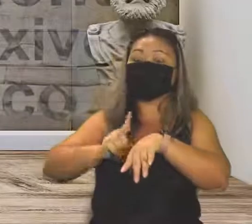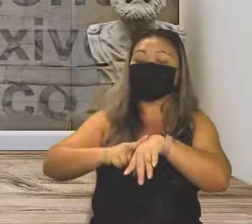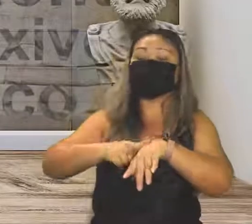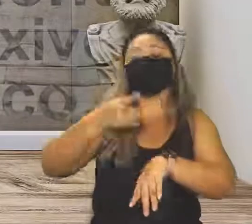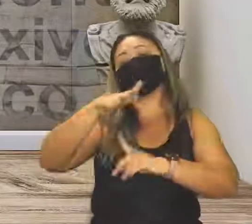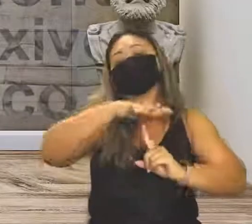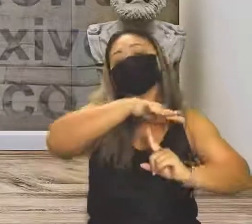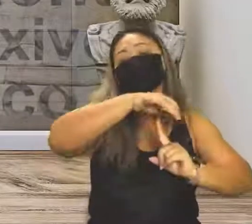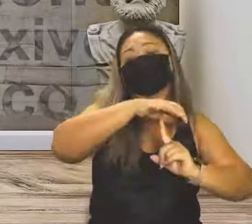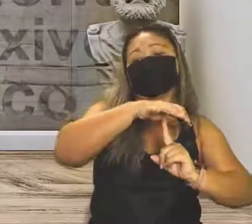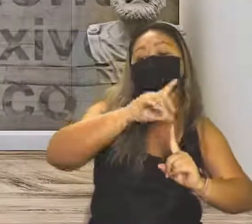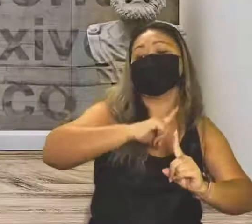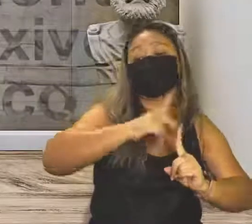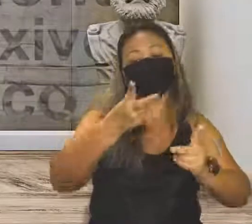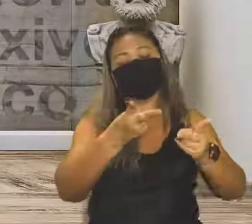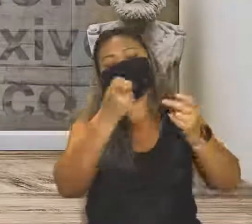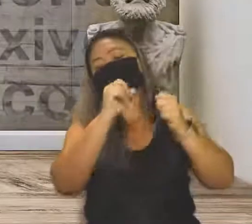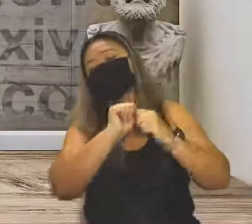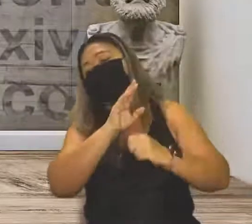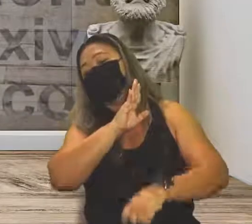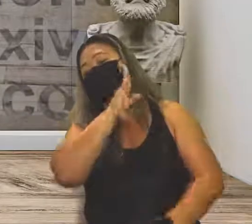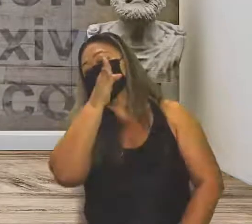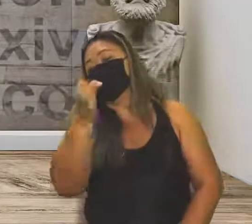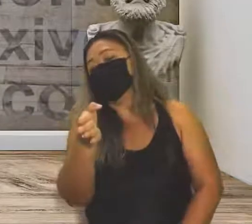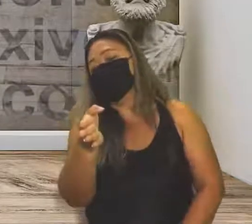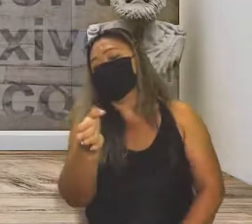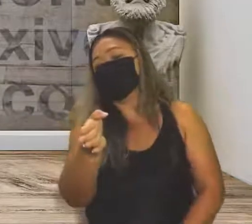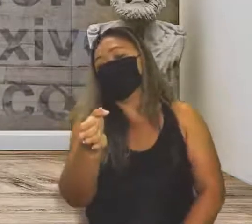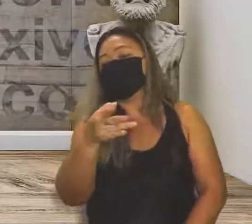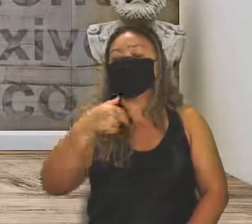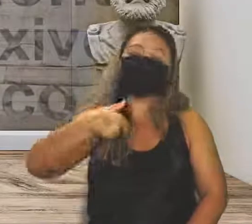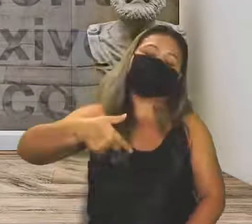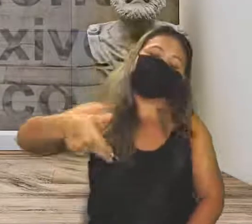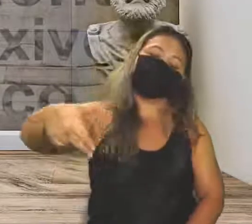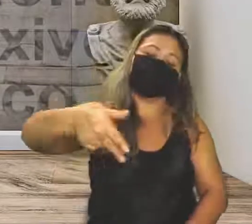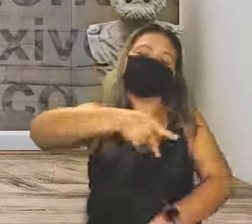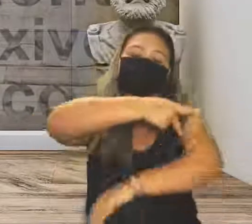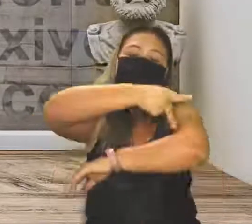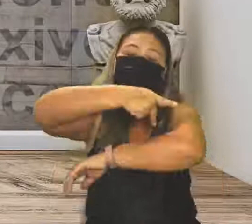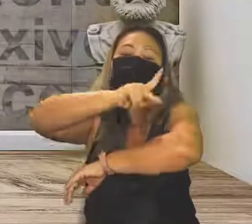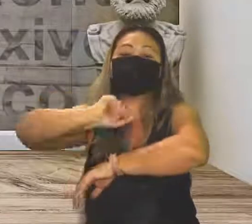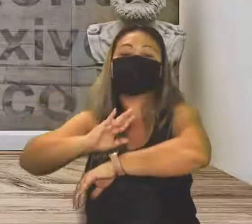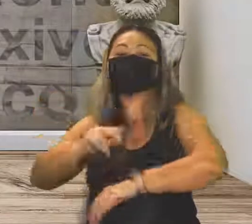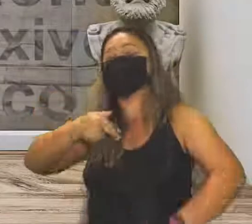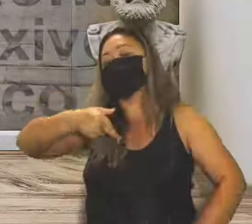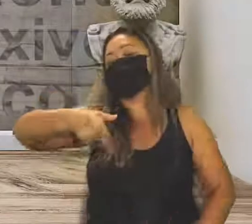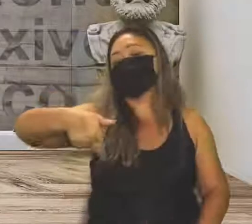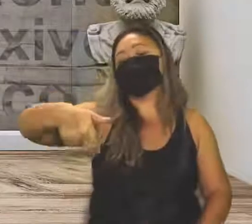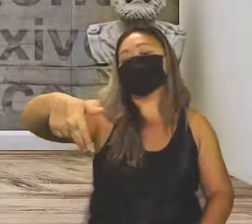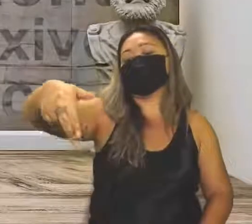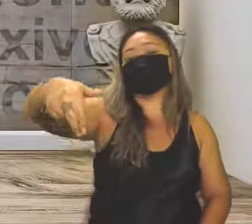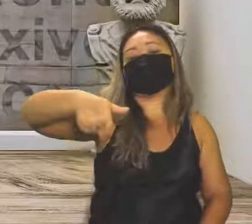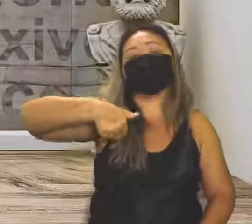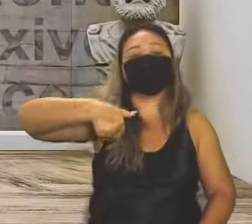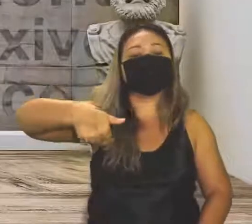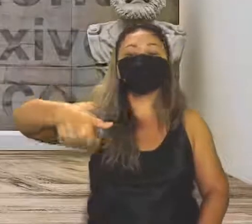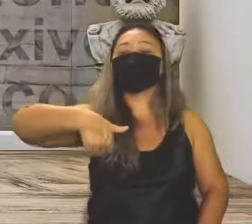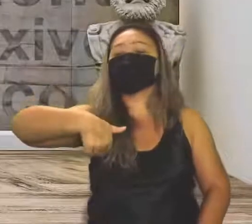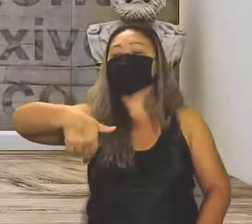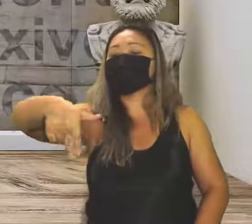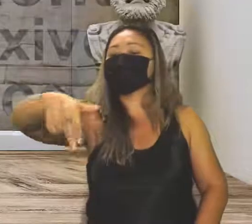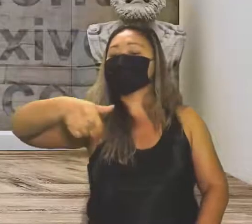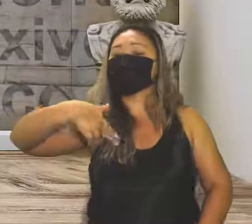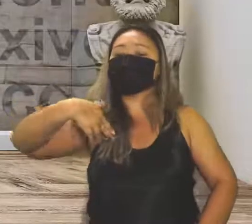na feira, você percebe. Você vai caminhar numa praça, você vai caminhar, né, num lugar, num espaço onde